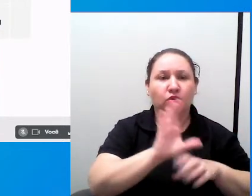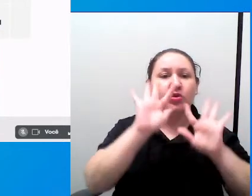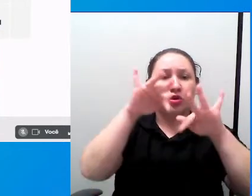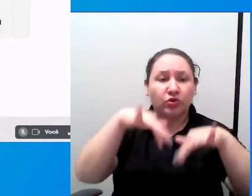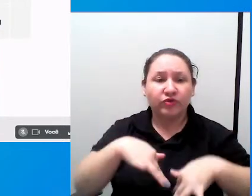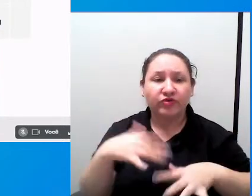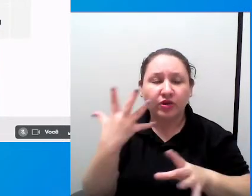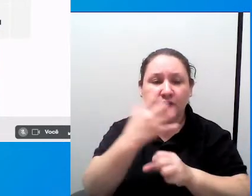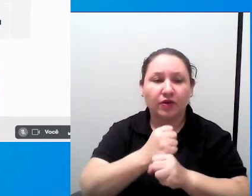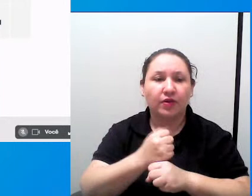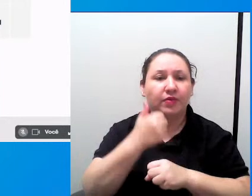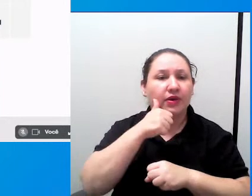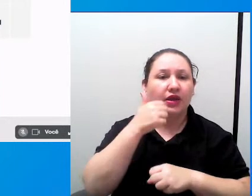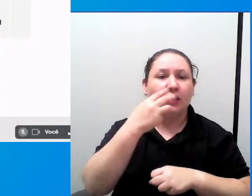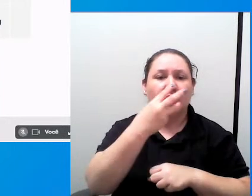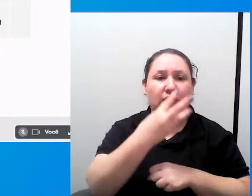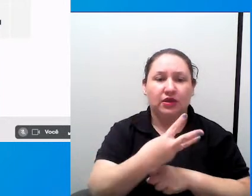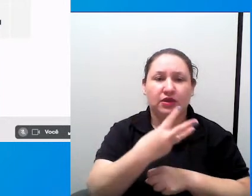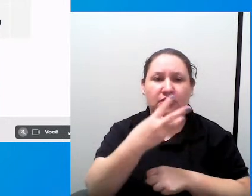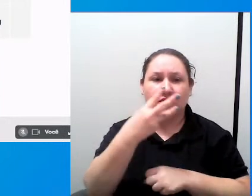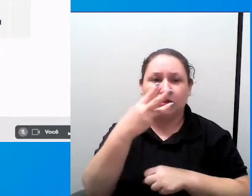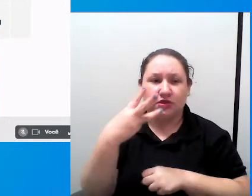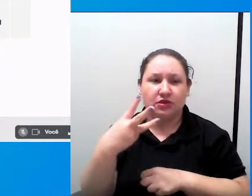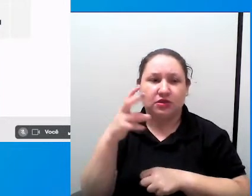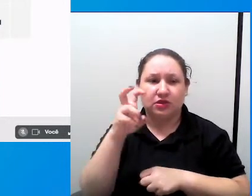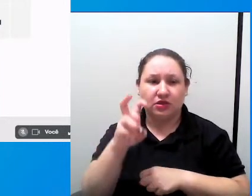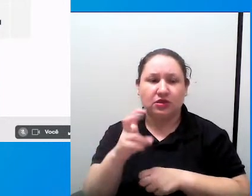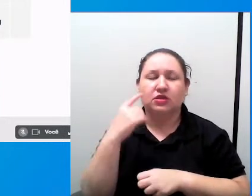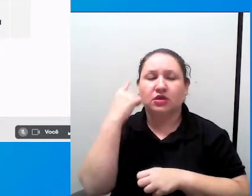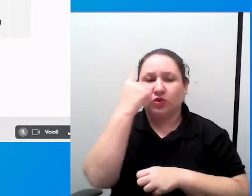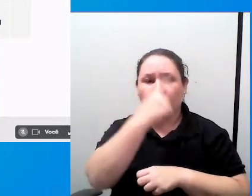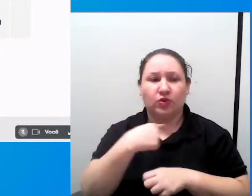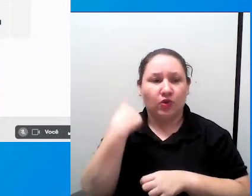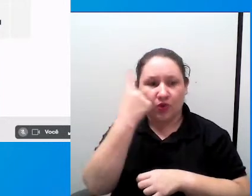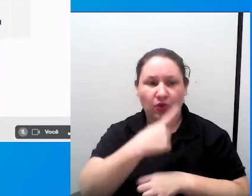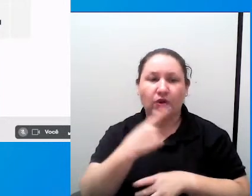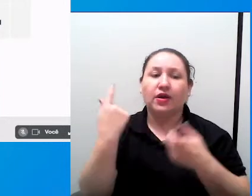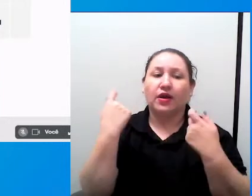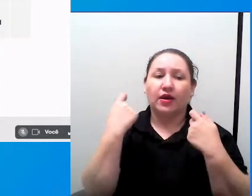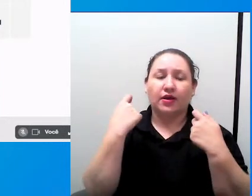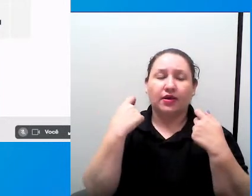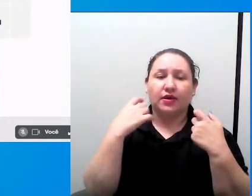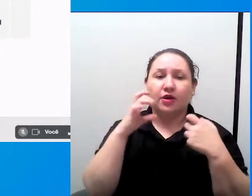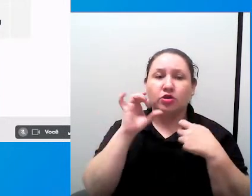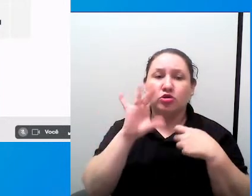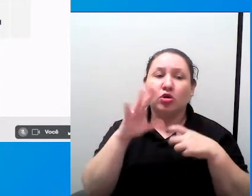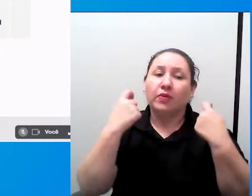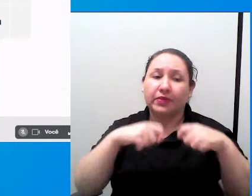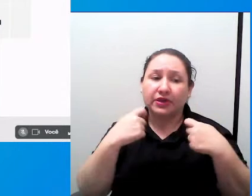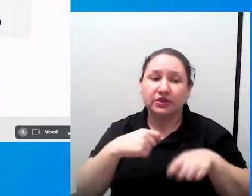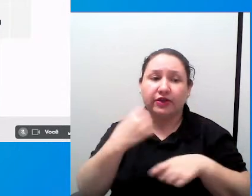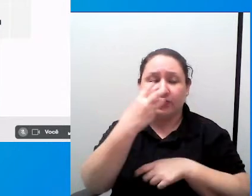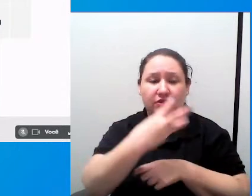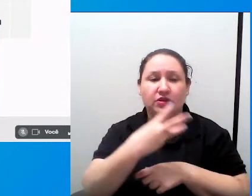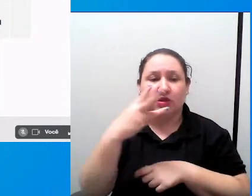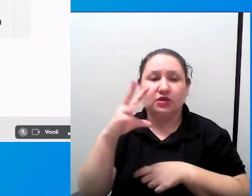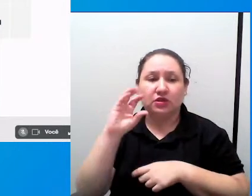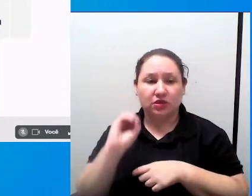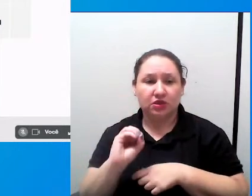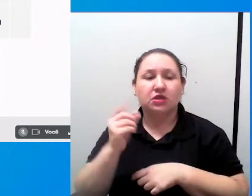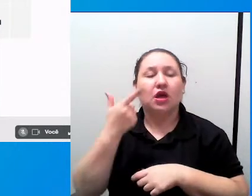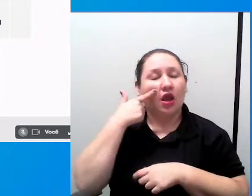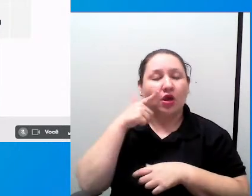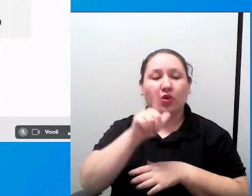a Mariana vai ter 335 horas, e ela precisava de 330 horas. Assim, a Mariana, ela